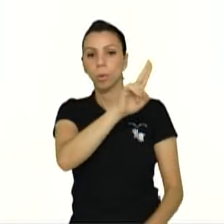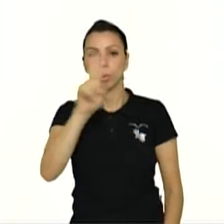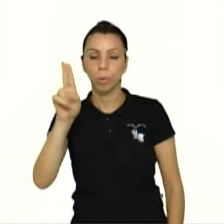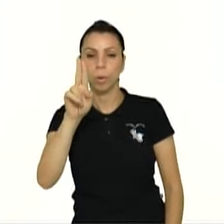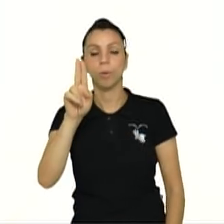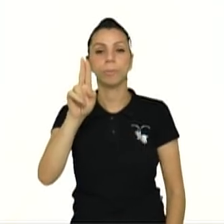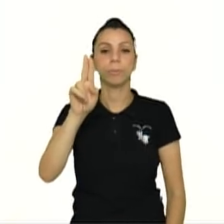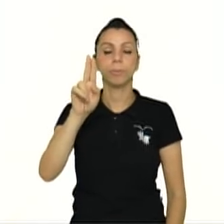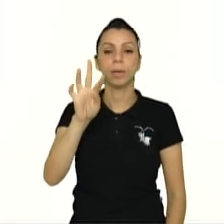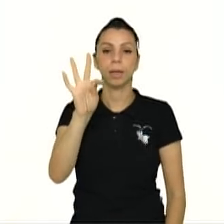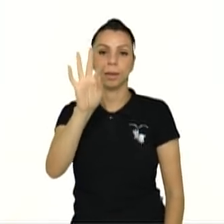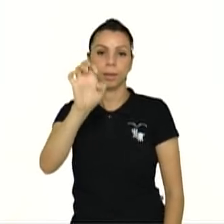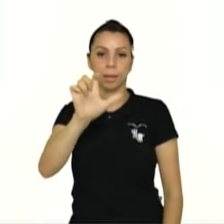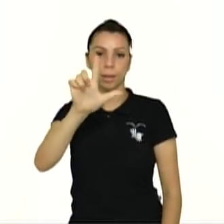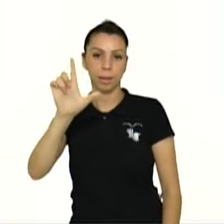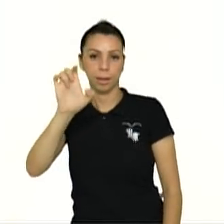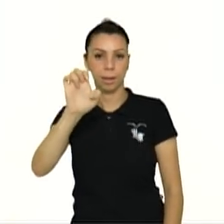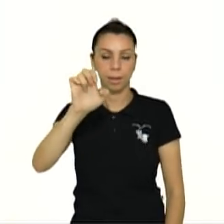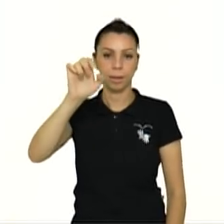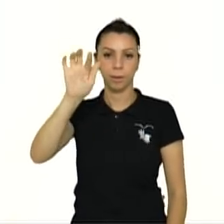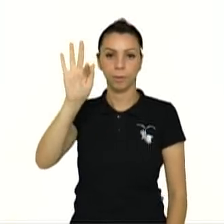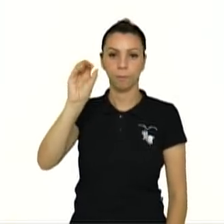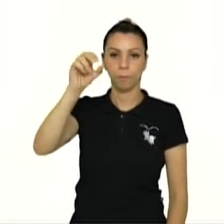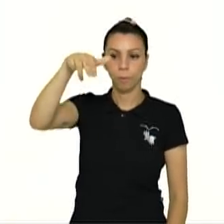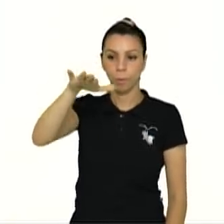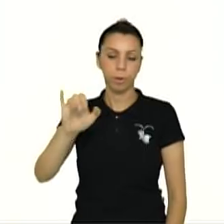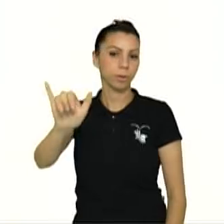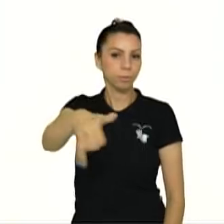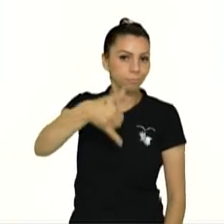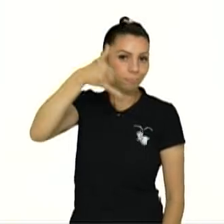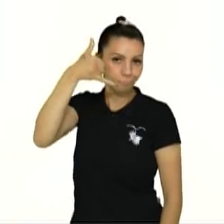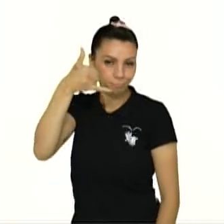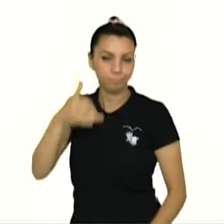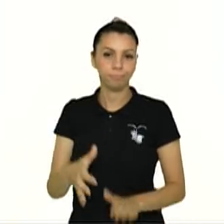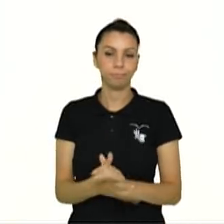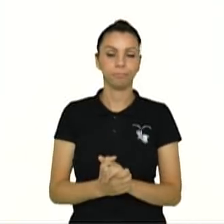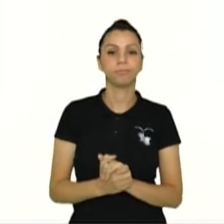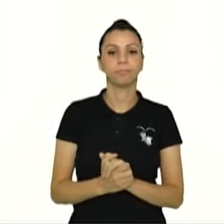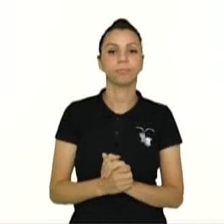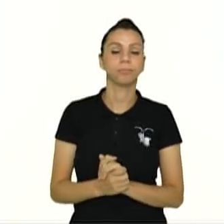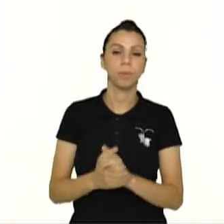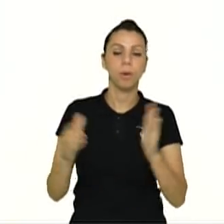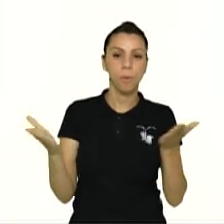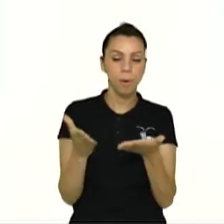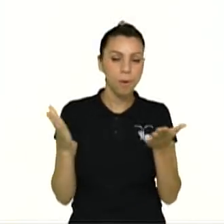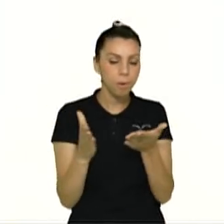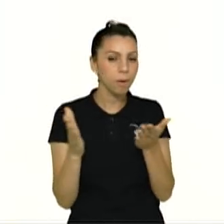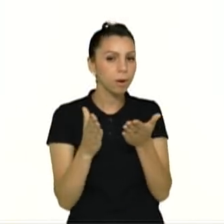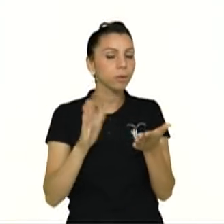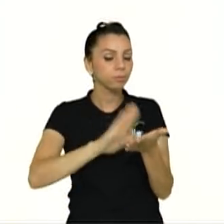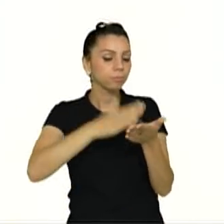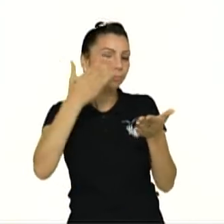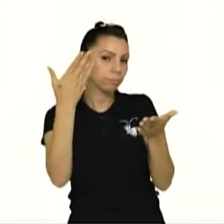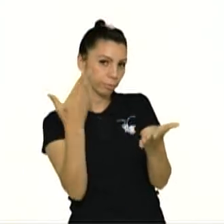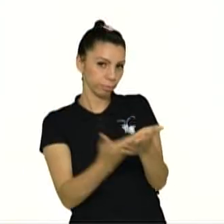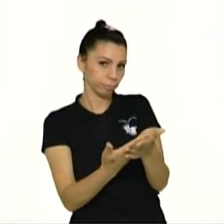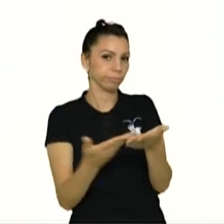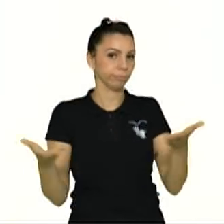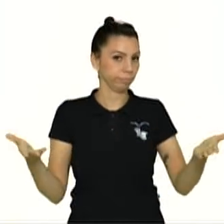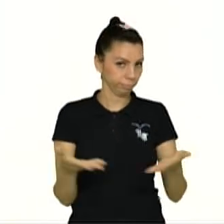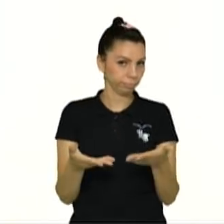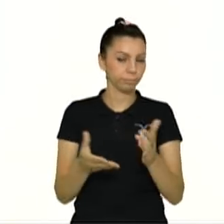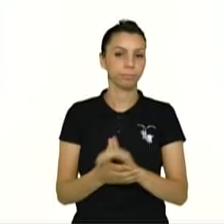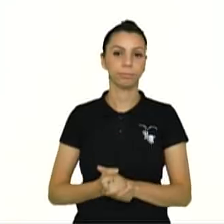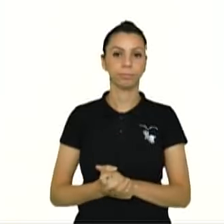tá? Apenas uma pequena parte do samba e eu vou projetar aqui para vocês e nós vamos ouvi-lo nesse